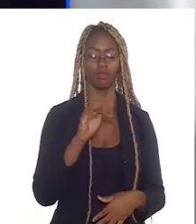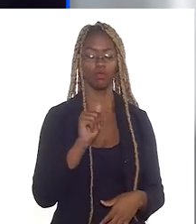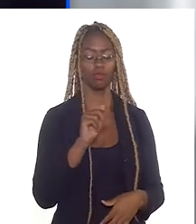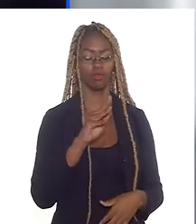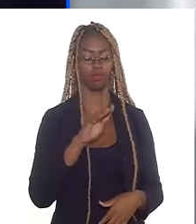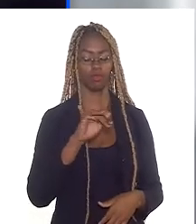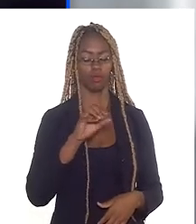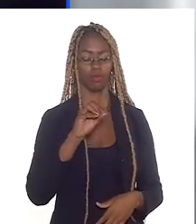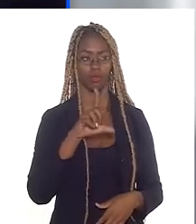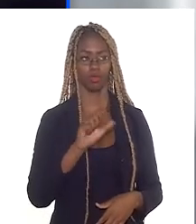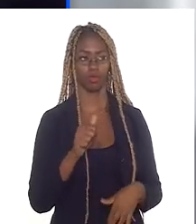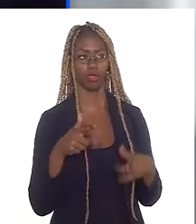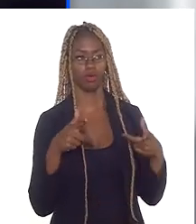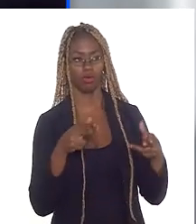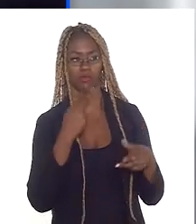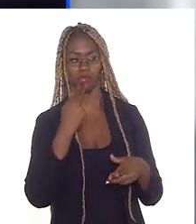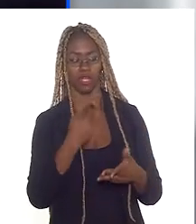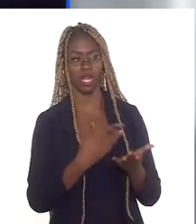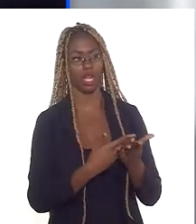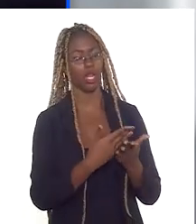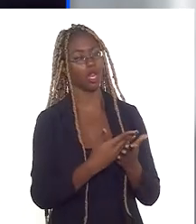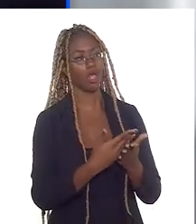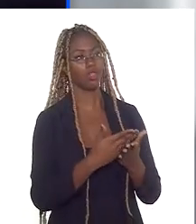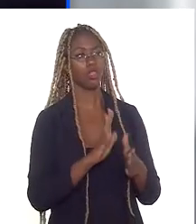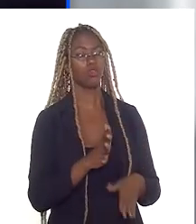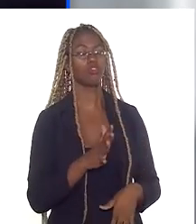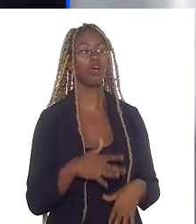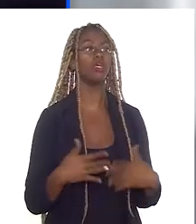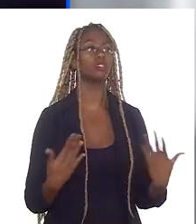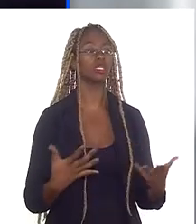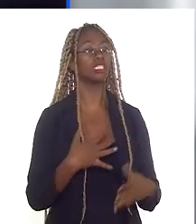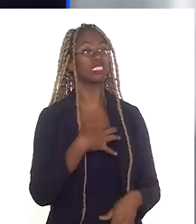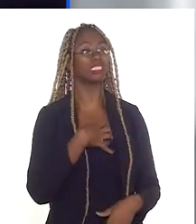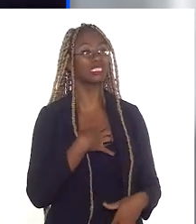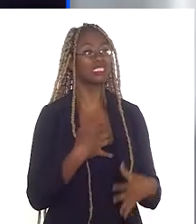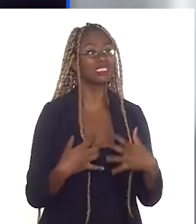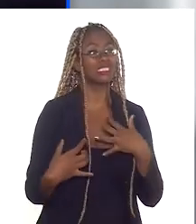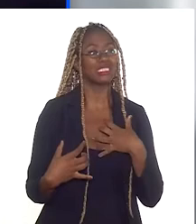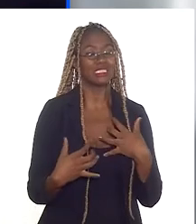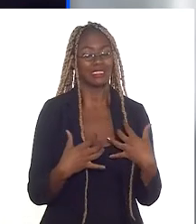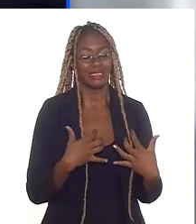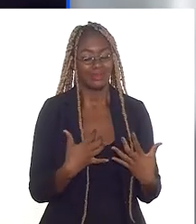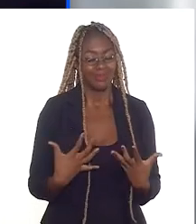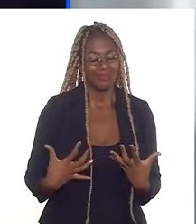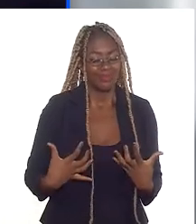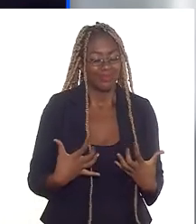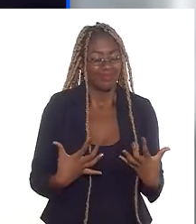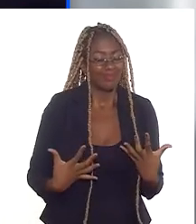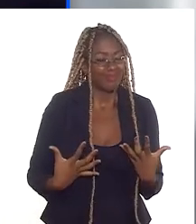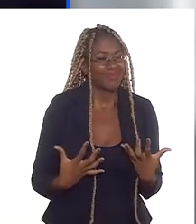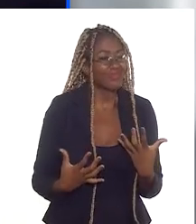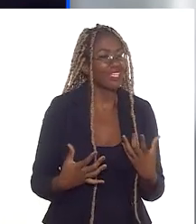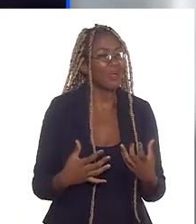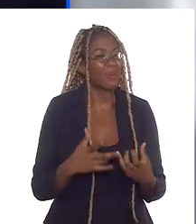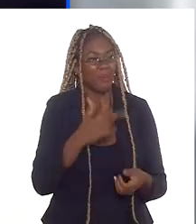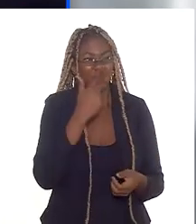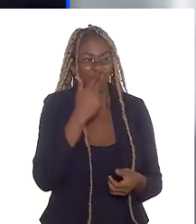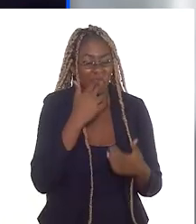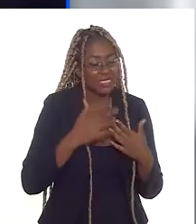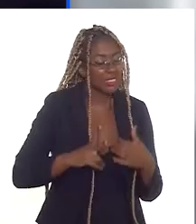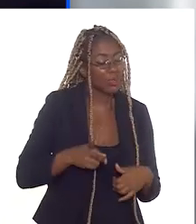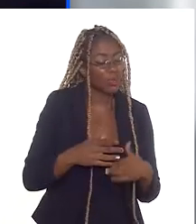Fabíola como eu falei um pouquinho na introdução né esse essa sensação os mal-estar ele